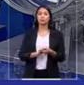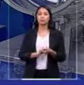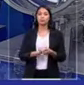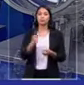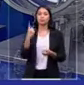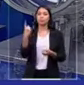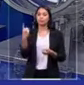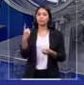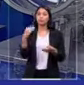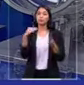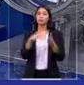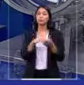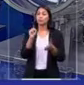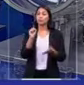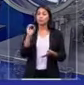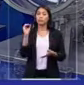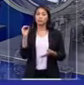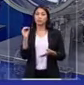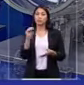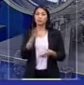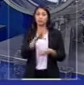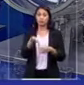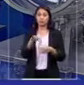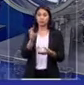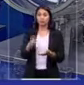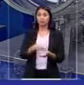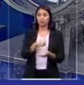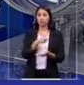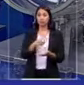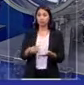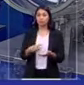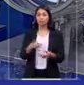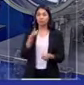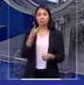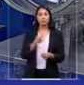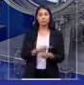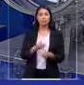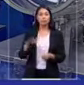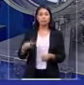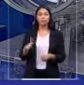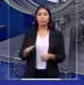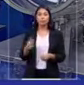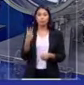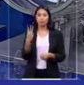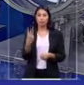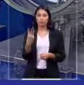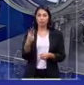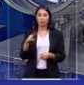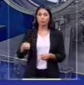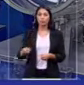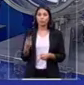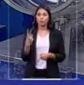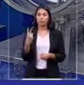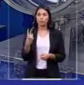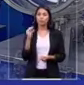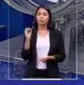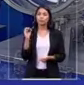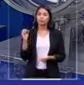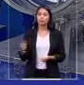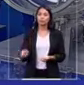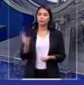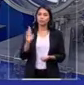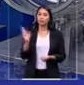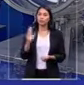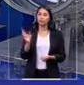numeradas de 1 a 80 para o sorteio da Quina, com prêmio estimado em 3 milhões e 200 mil reais.